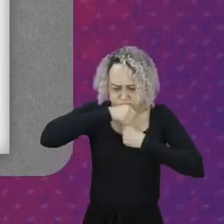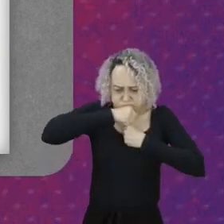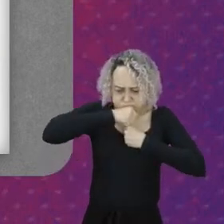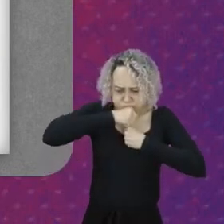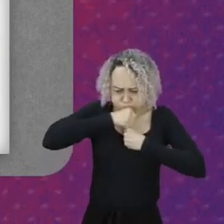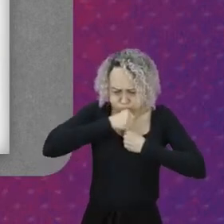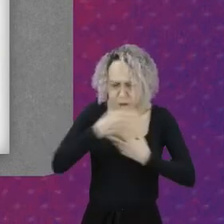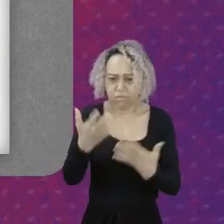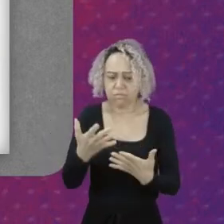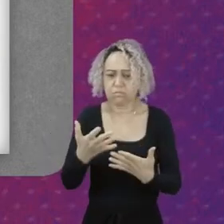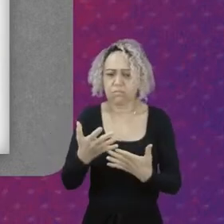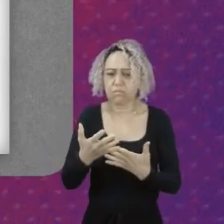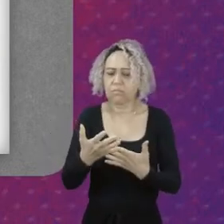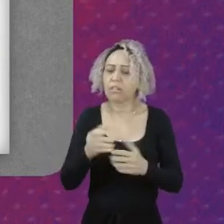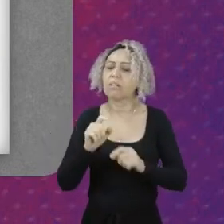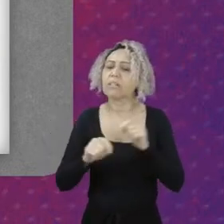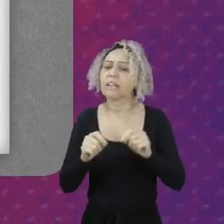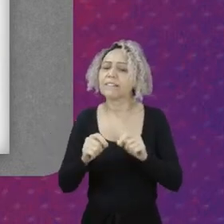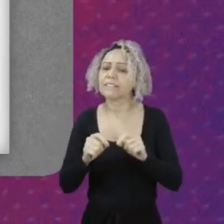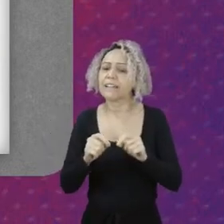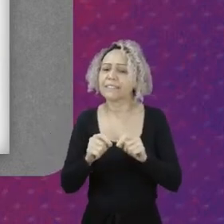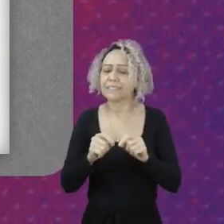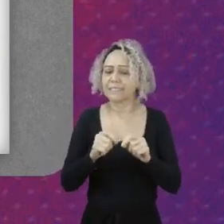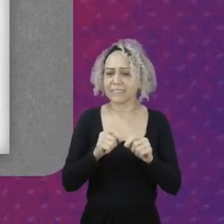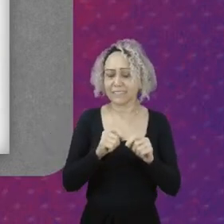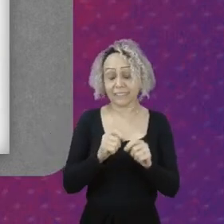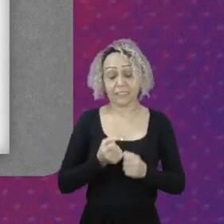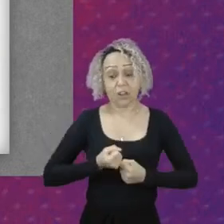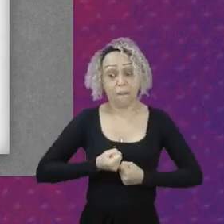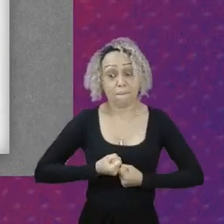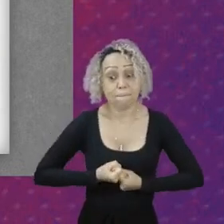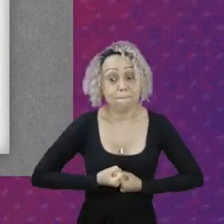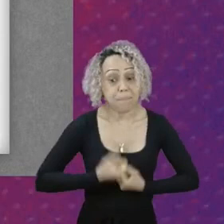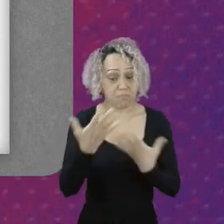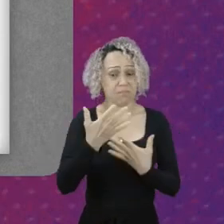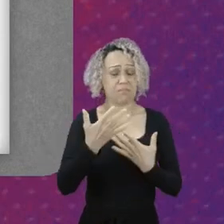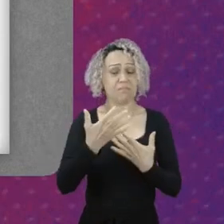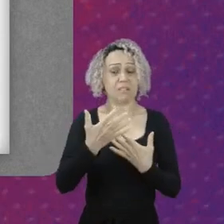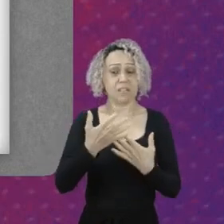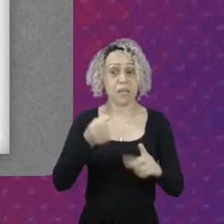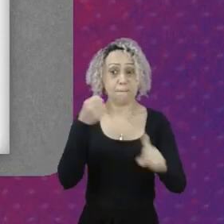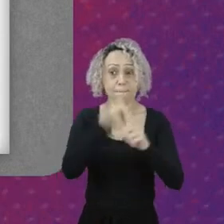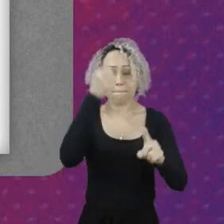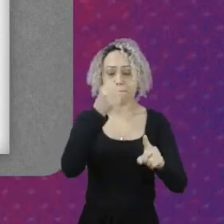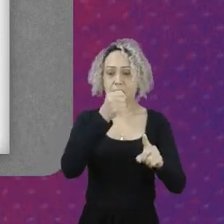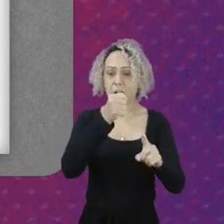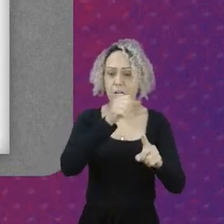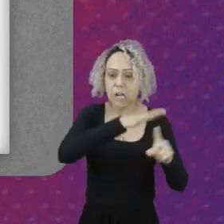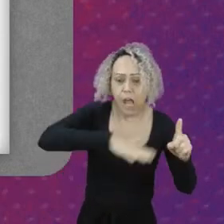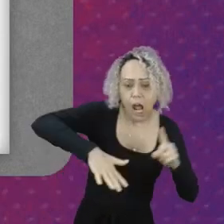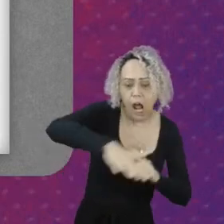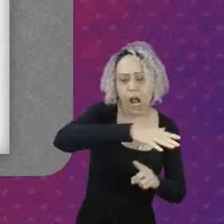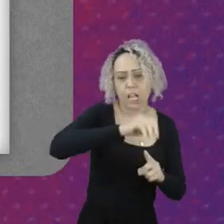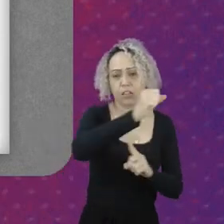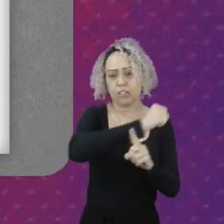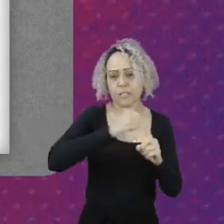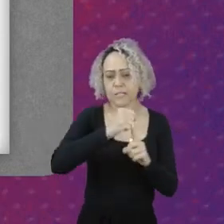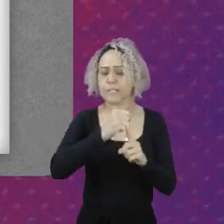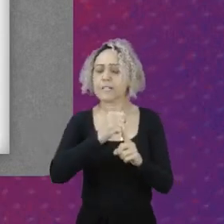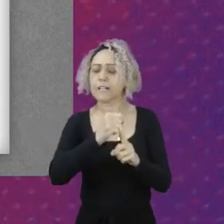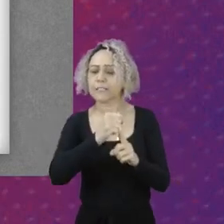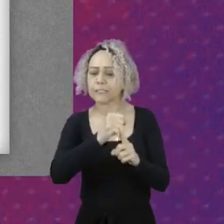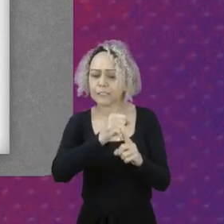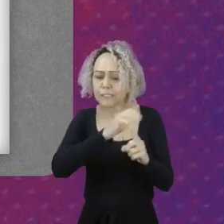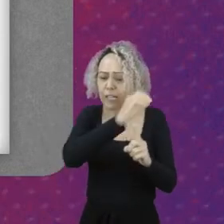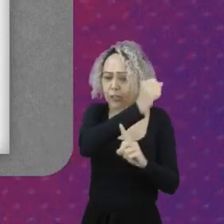silêncio virá de forma pacífica. Geralmente ele vai justamente balançar, né, bagunçar